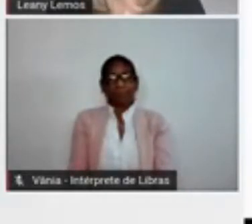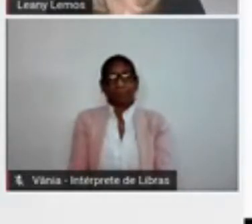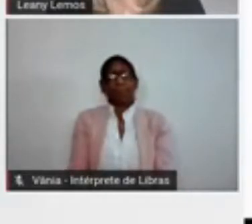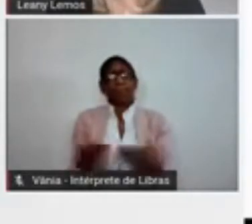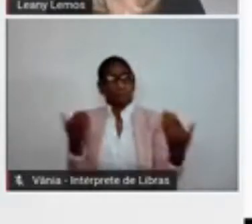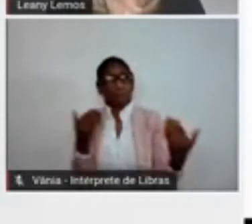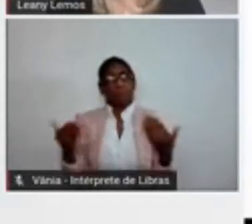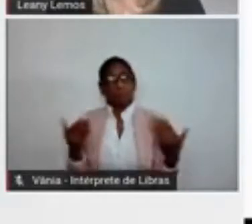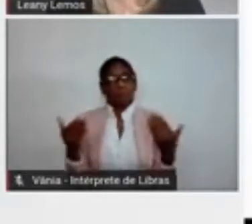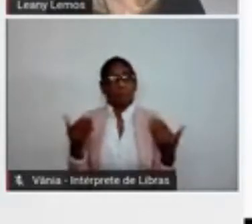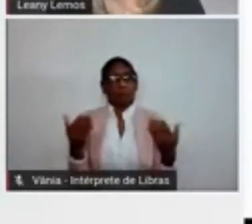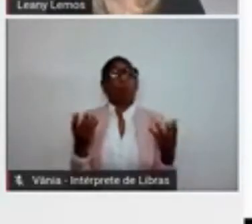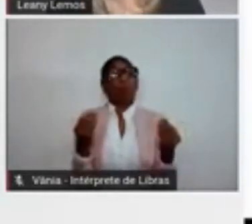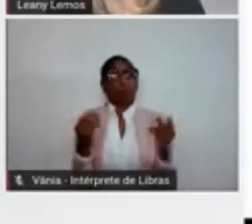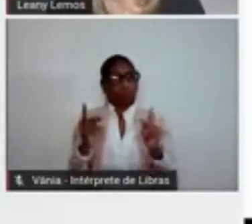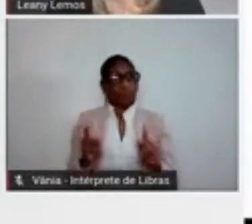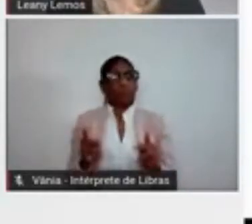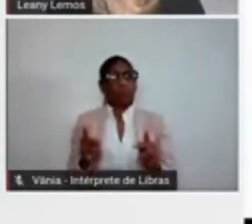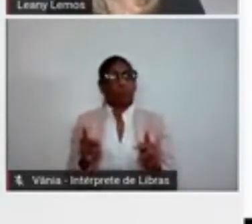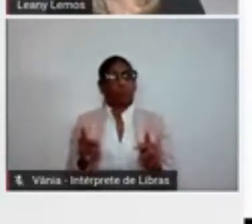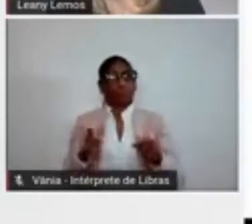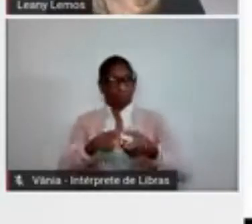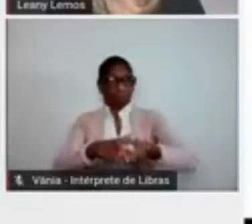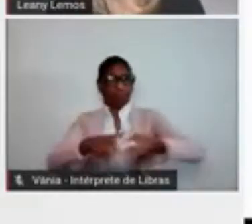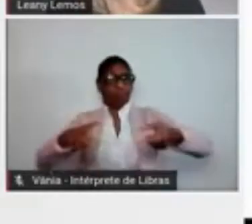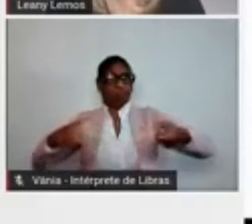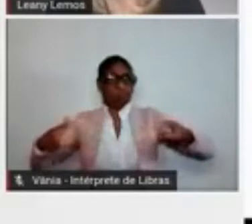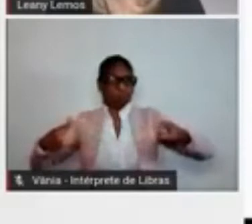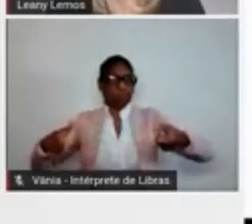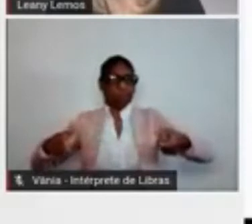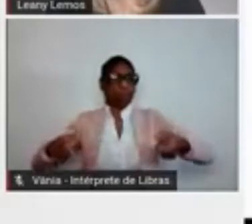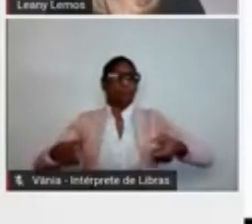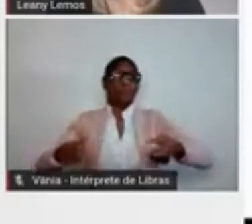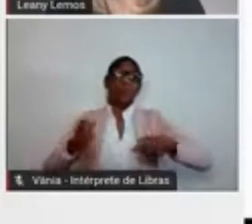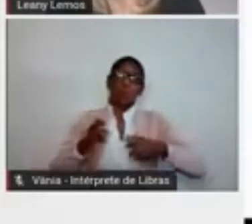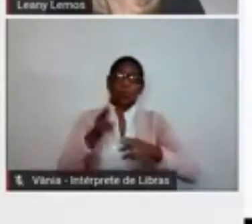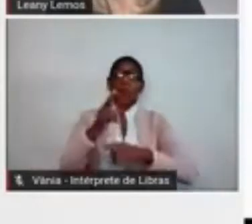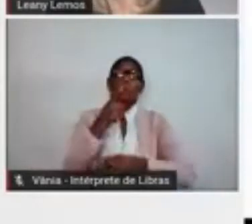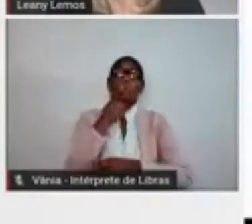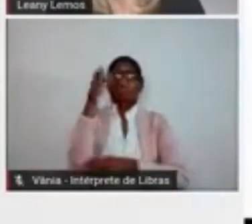à população bastante elevada, né, e continua na bandeira vermelha.